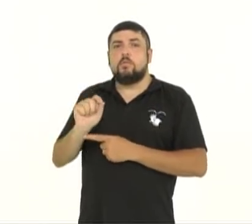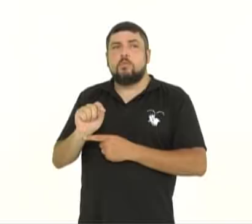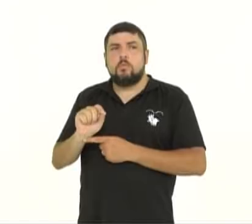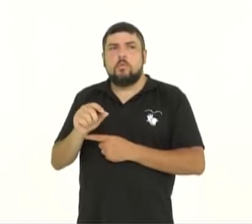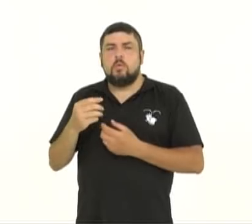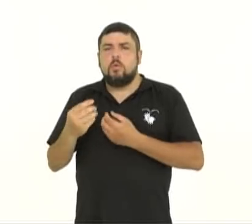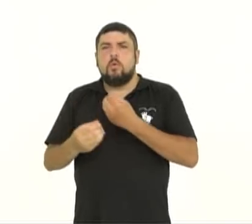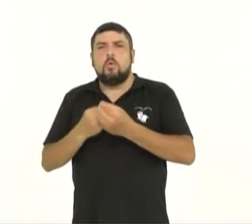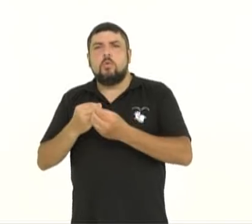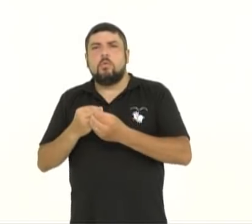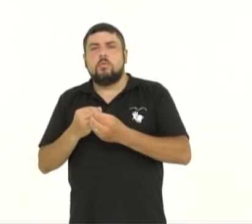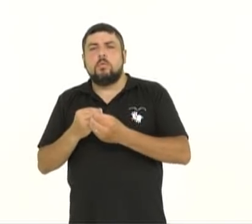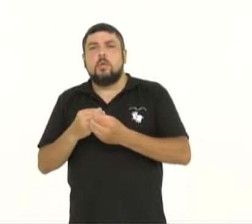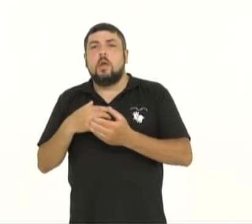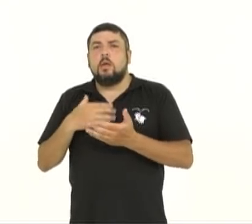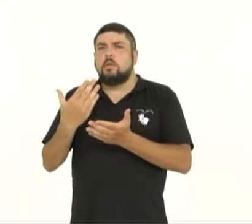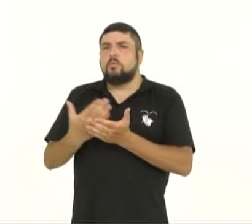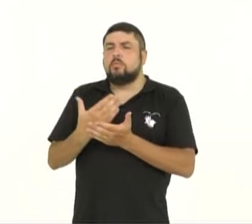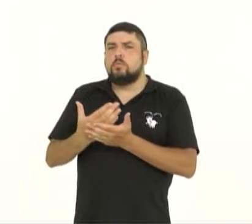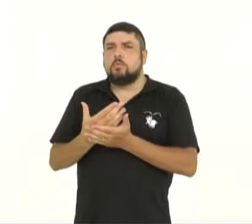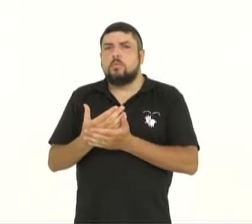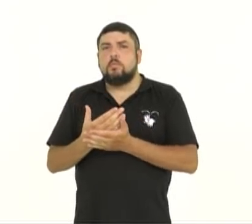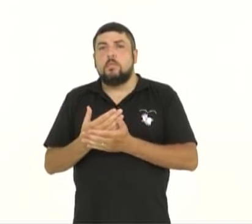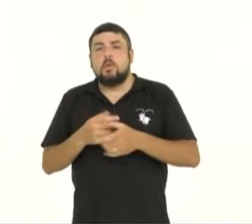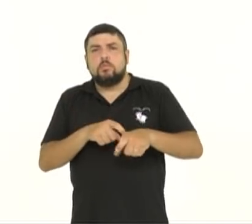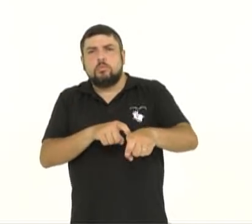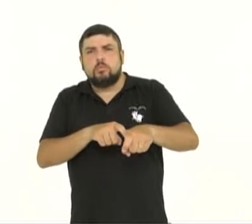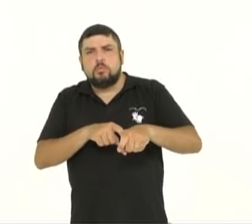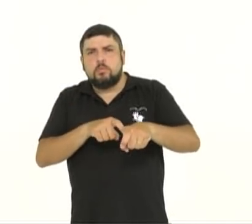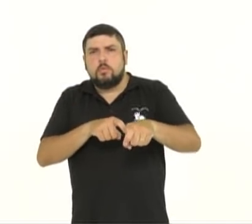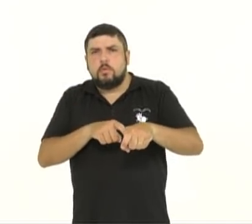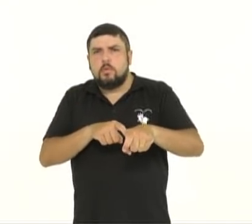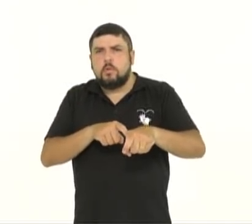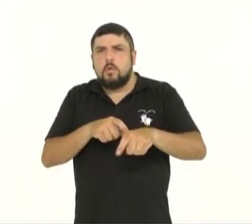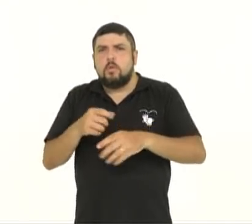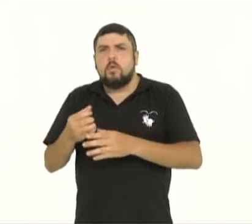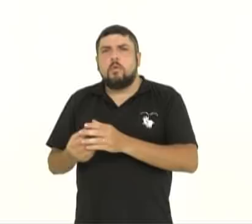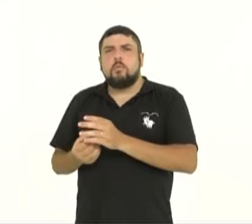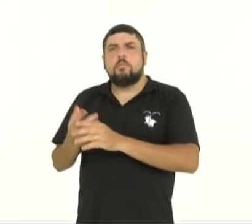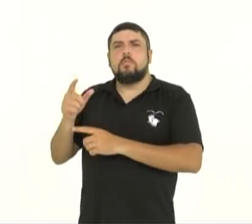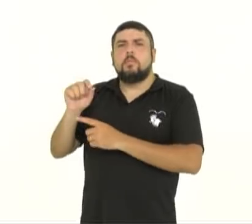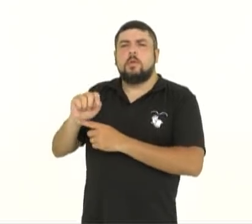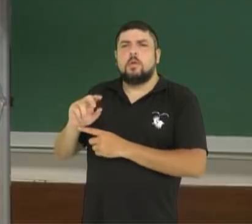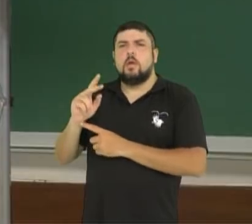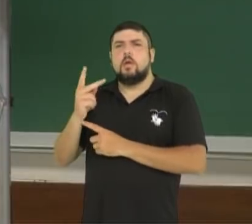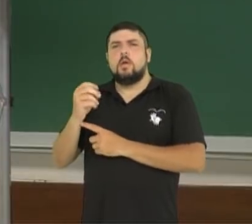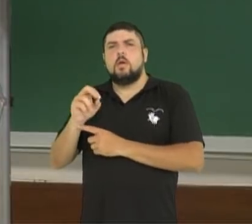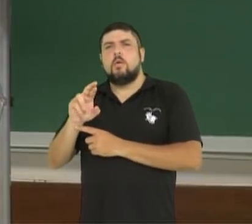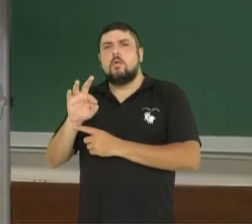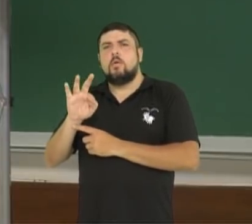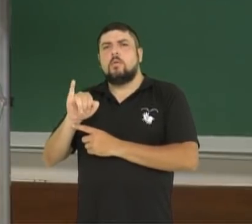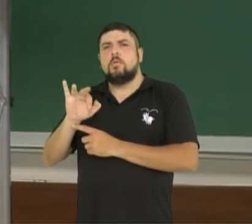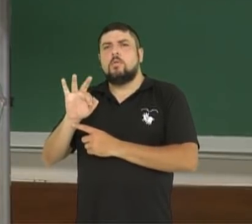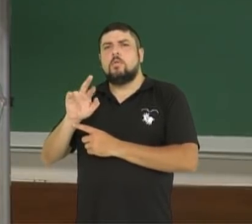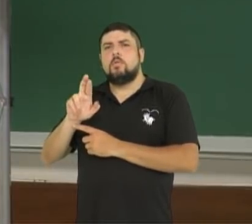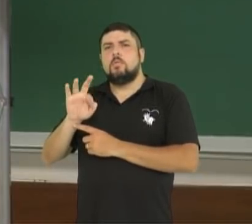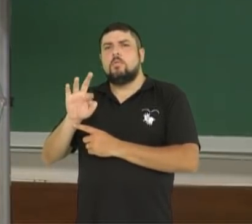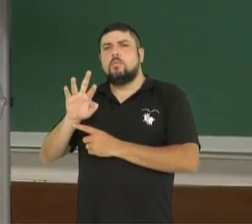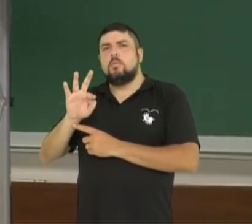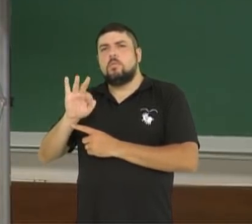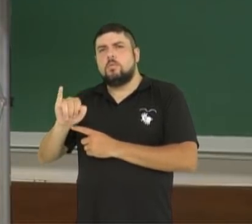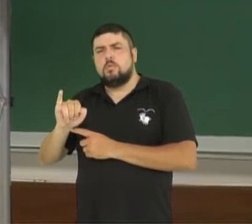campo para estourar na hortifruti. Opa, nós temos um assunto que parece que meio que destoou